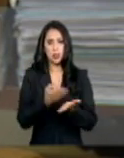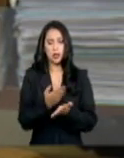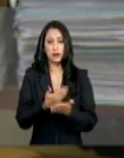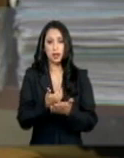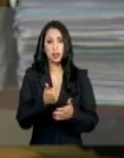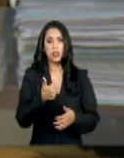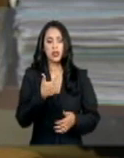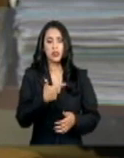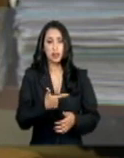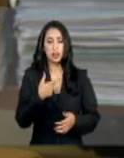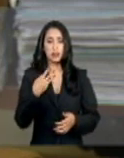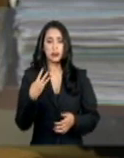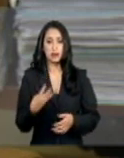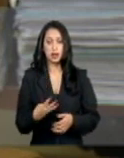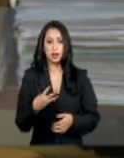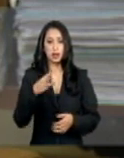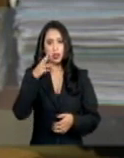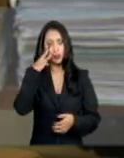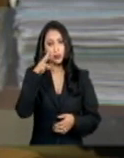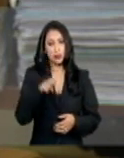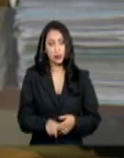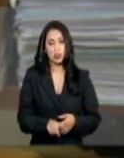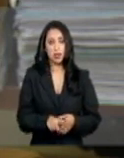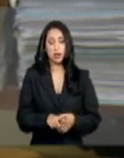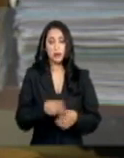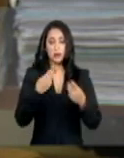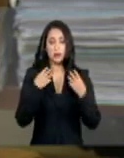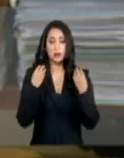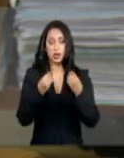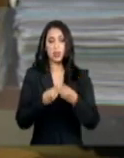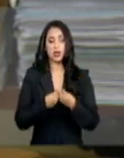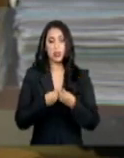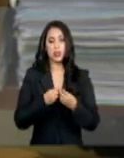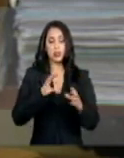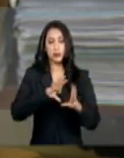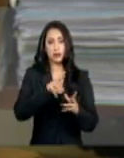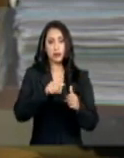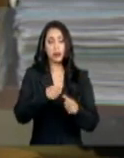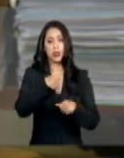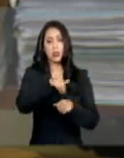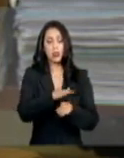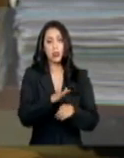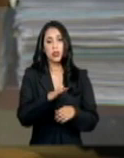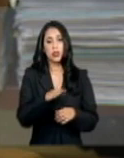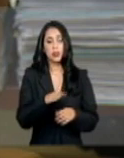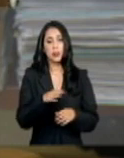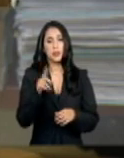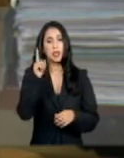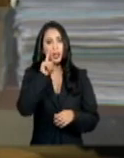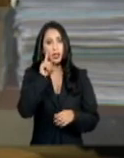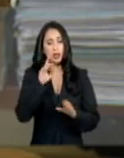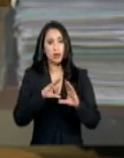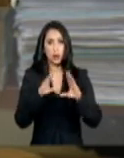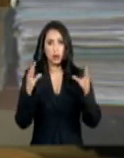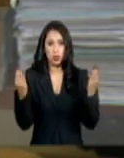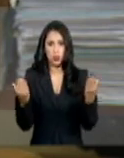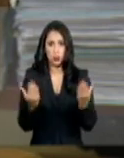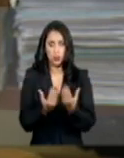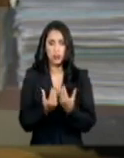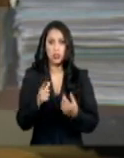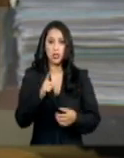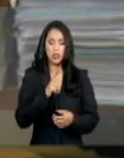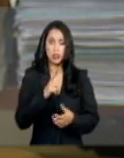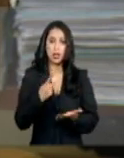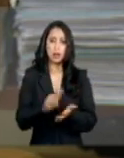reunião de consulta os ministros de relações exteriores dos países integrantes do sistema interamericano e chegou em barbados